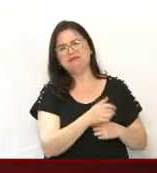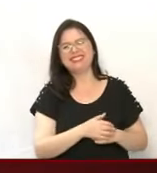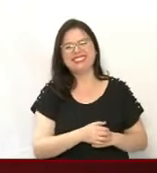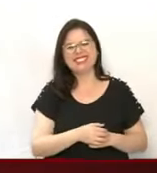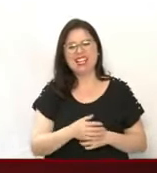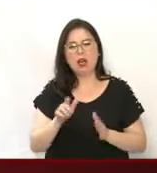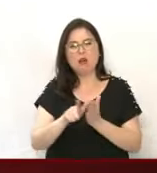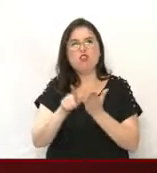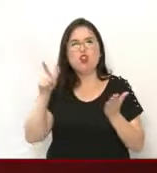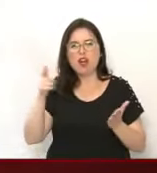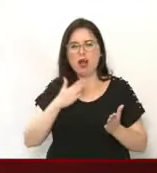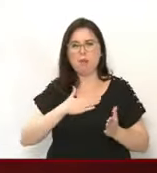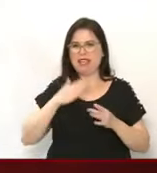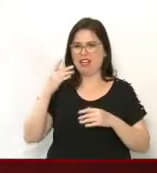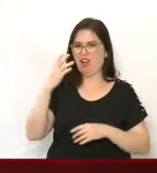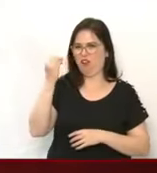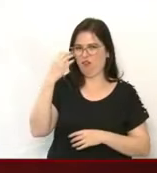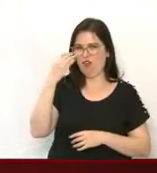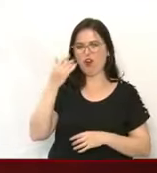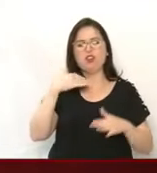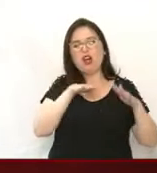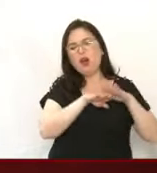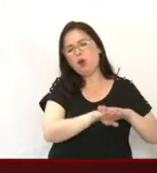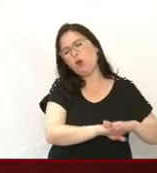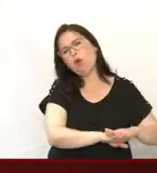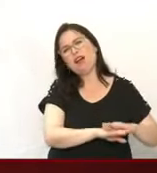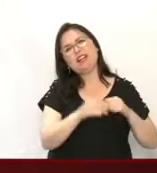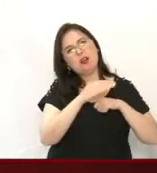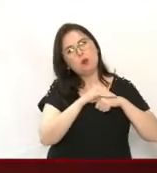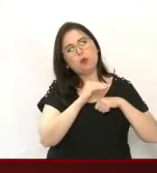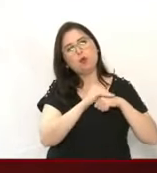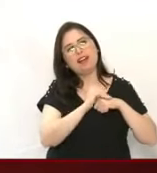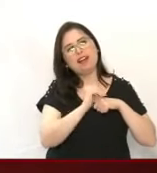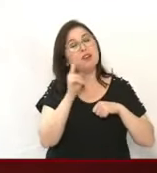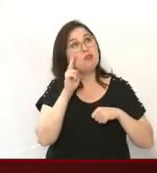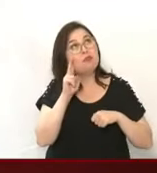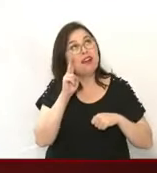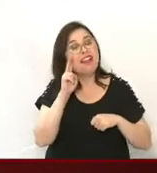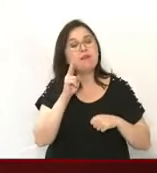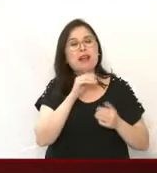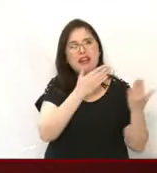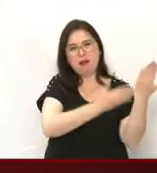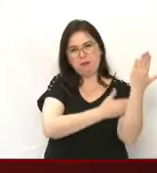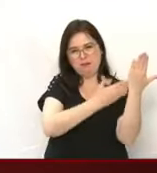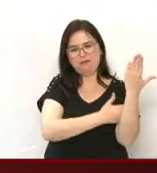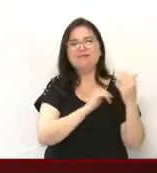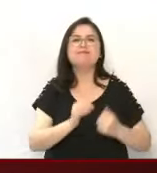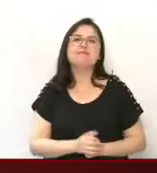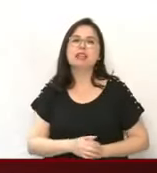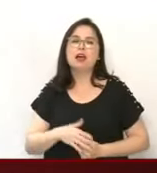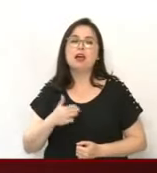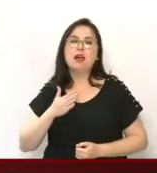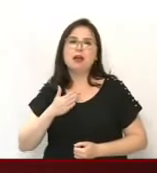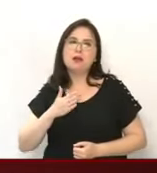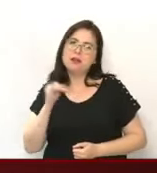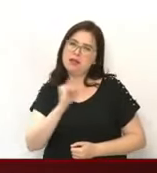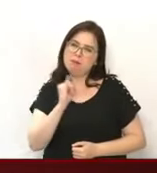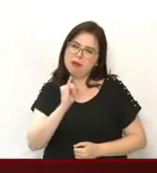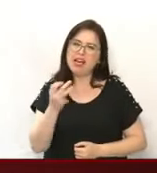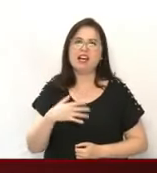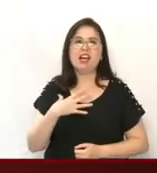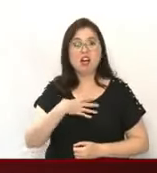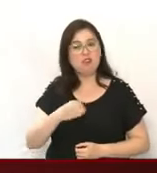enorme lá. Meus irmãos e irmãs, meus três filhos,